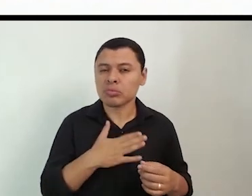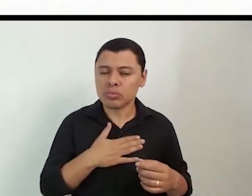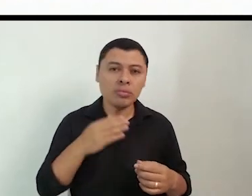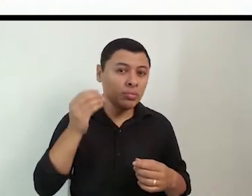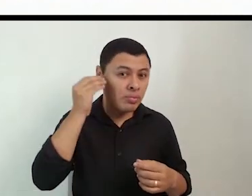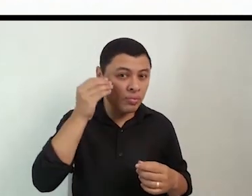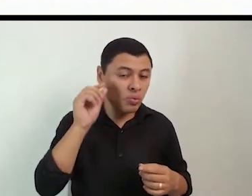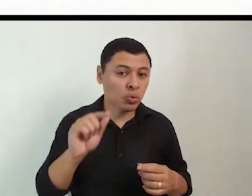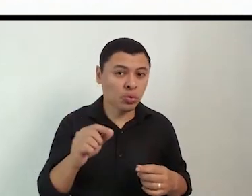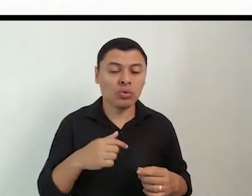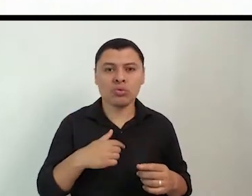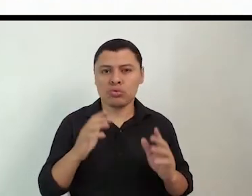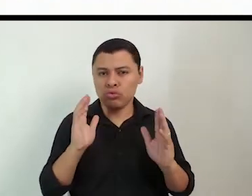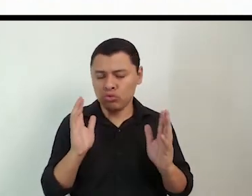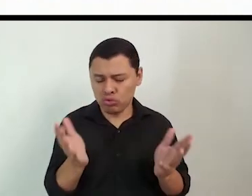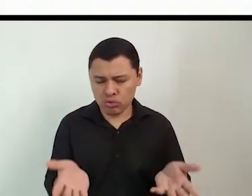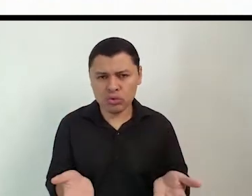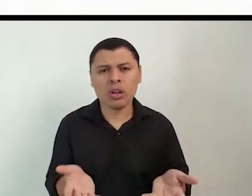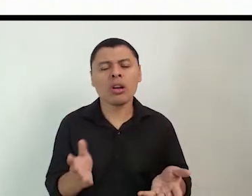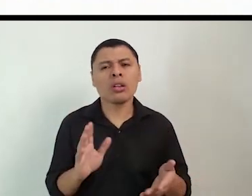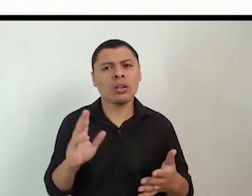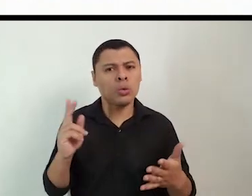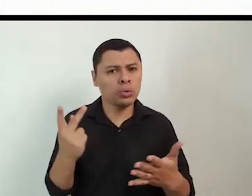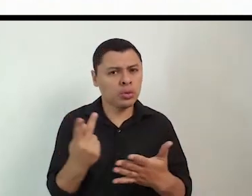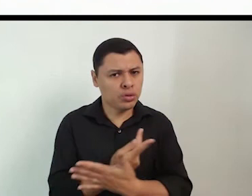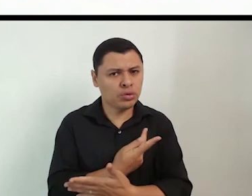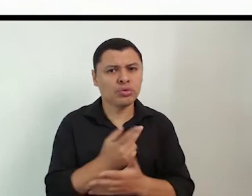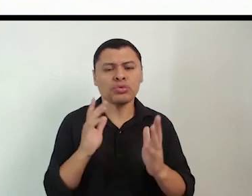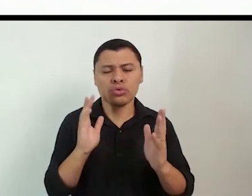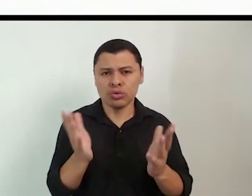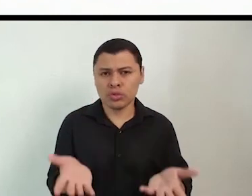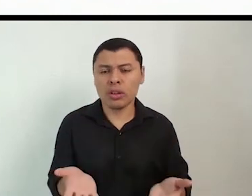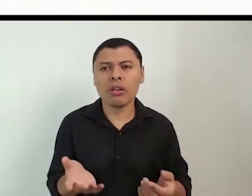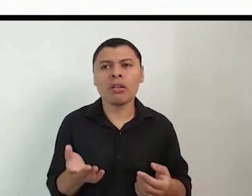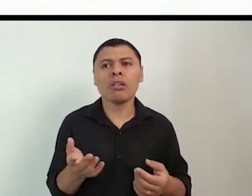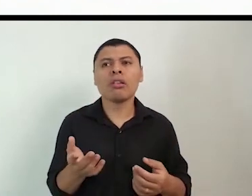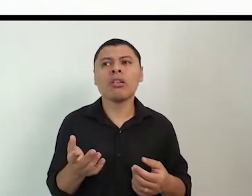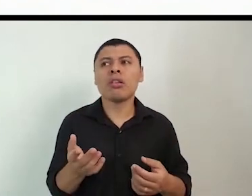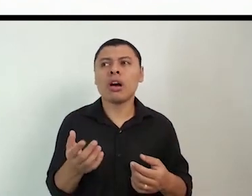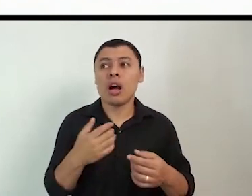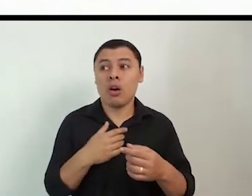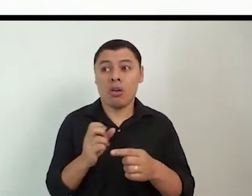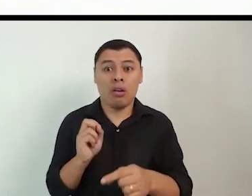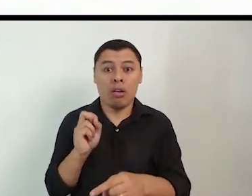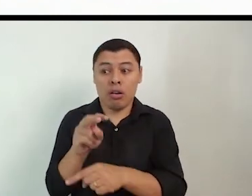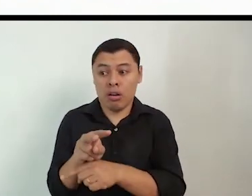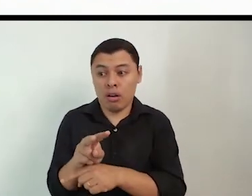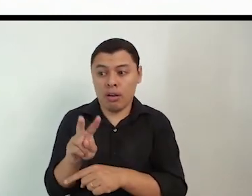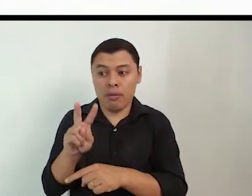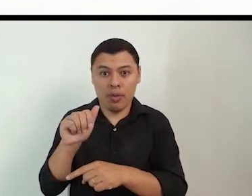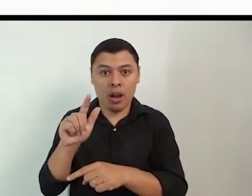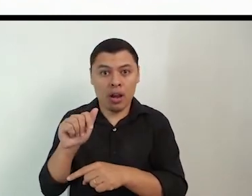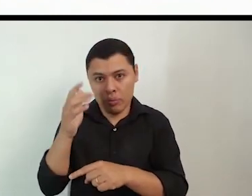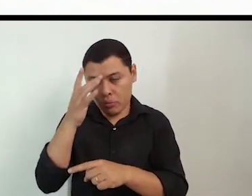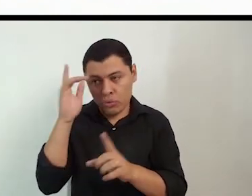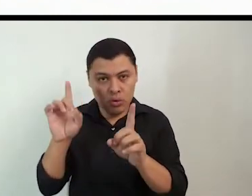eu já tive e já passei por uma experiência, não de eu ter entrado em uma vaga como pessoa com deficiência,